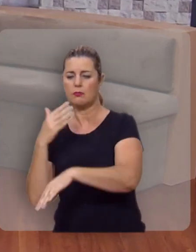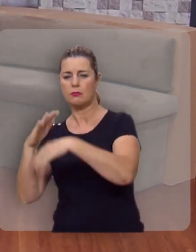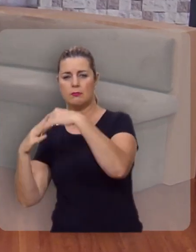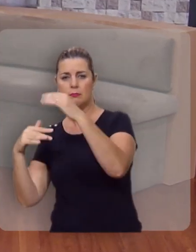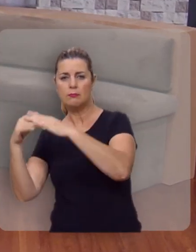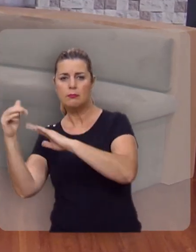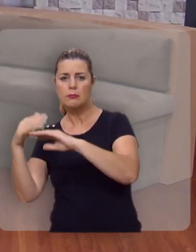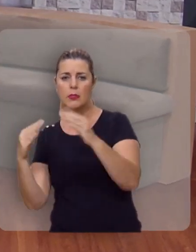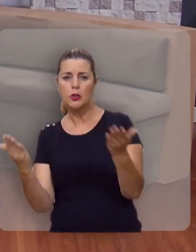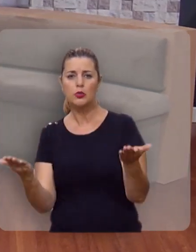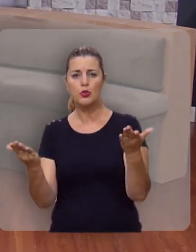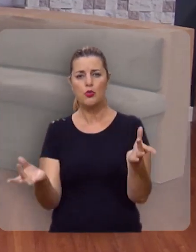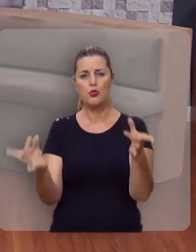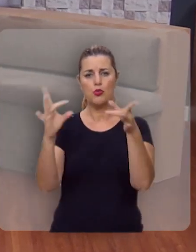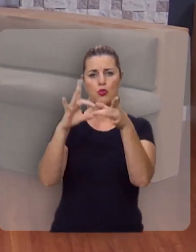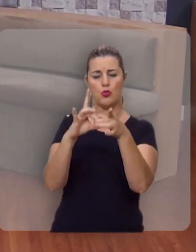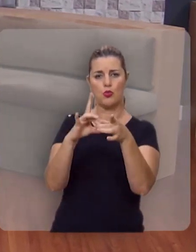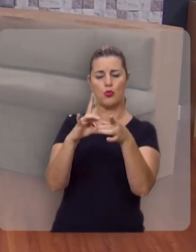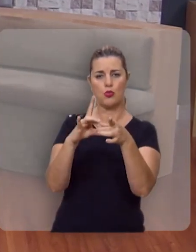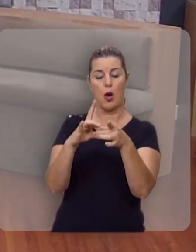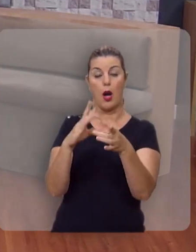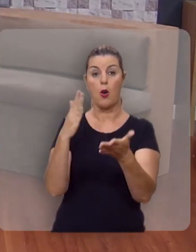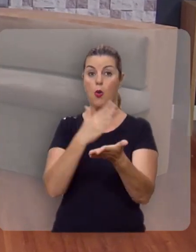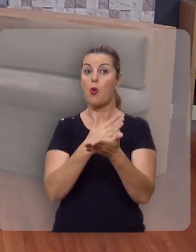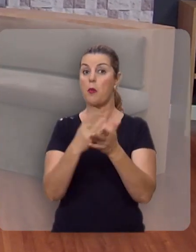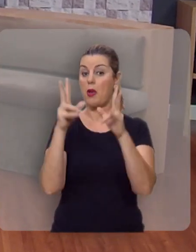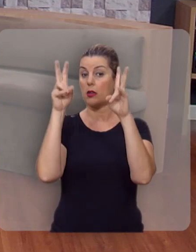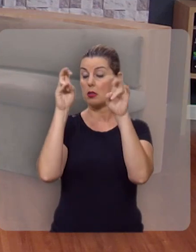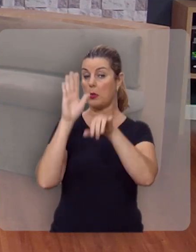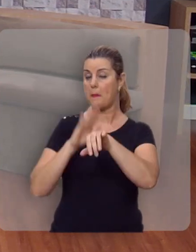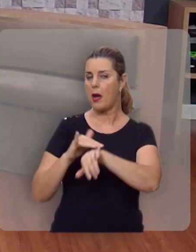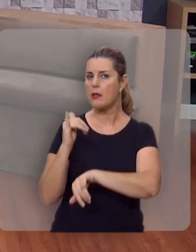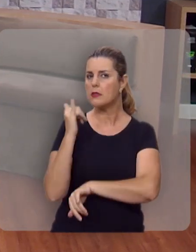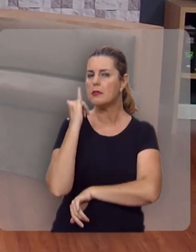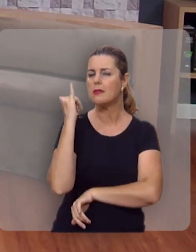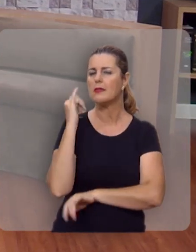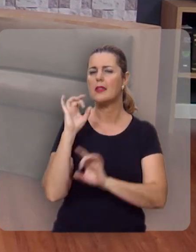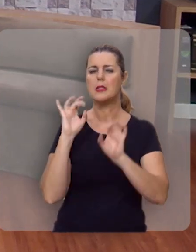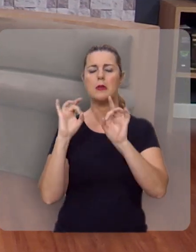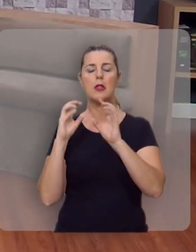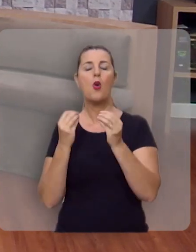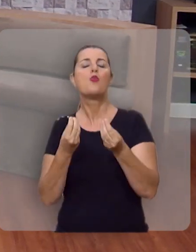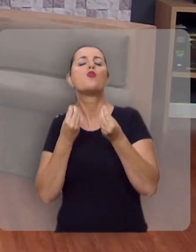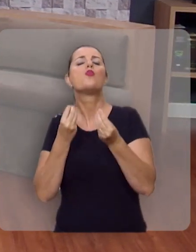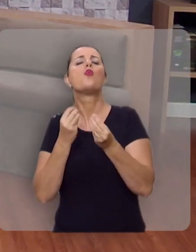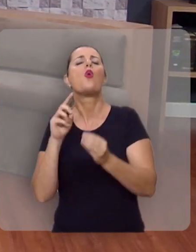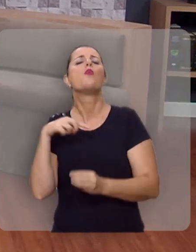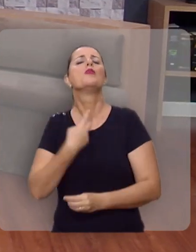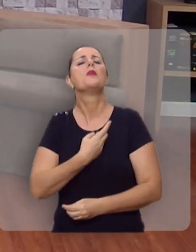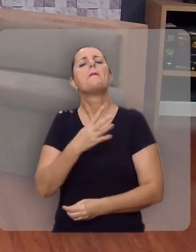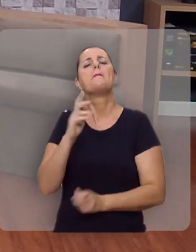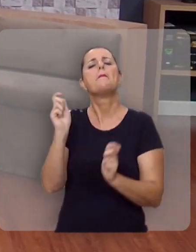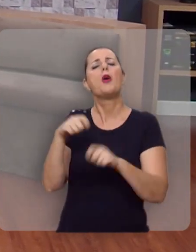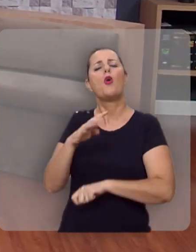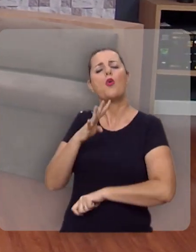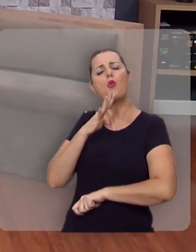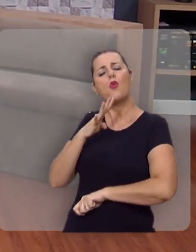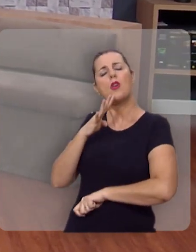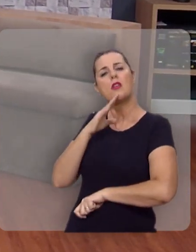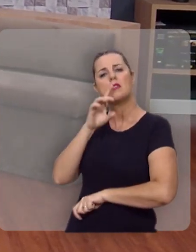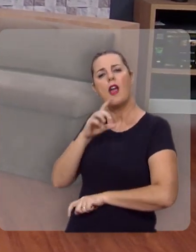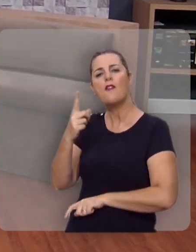parte prática. E aqui ele começa um dos assuntos mais empolgantes. Como você pode